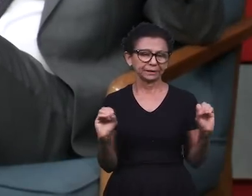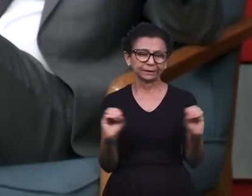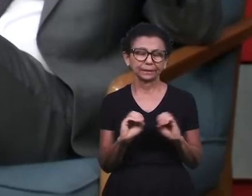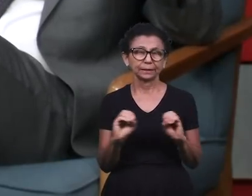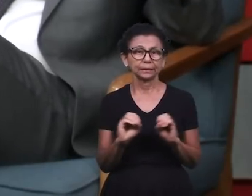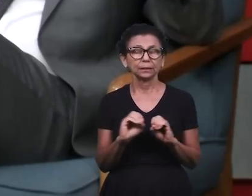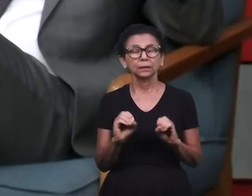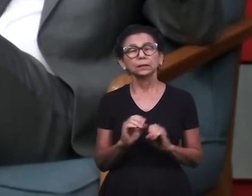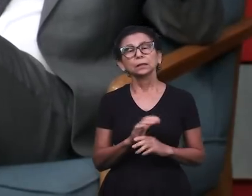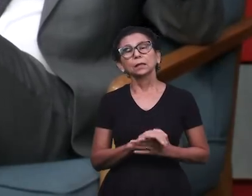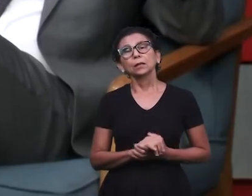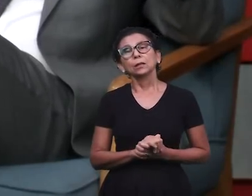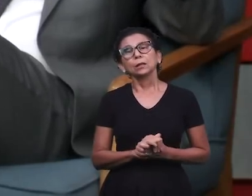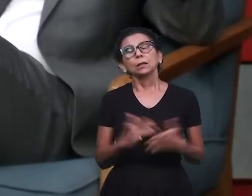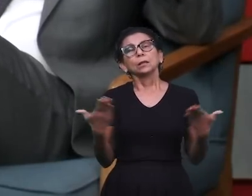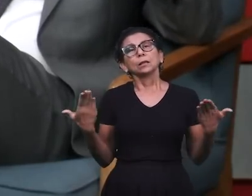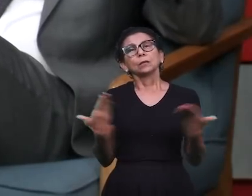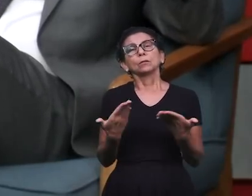substituiu o nome. Hoje